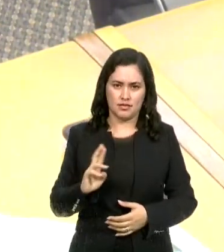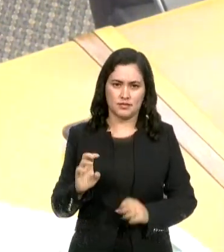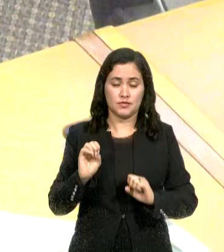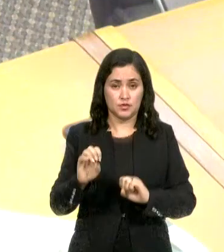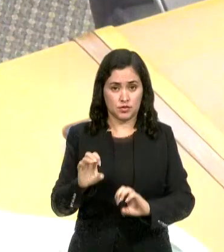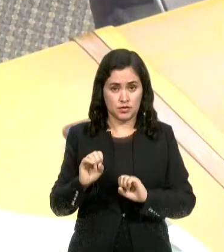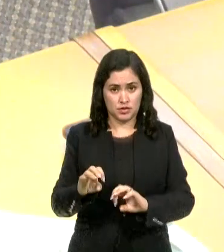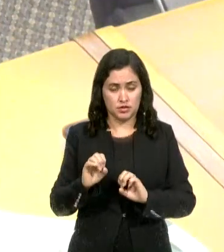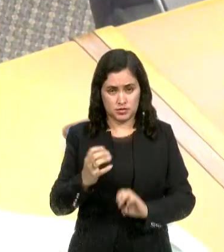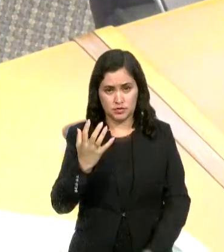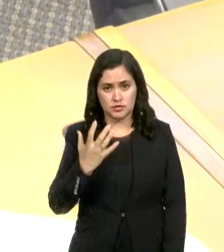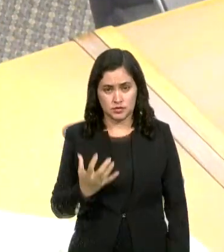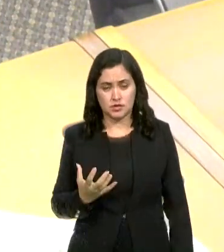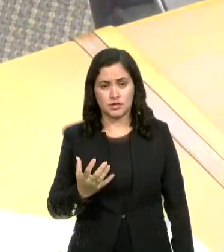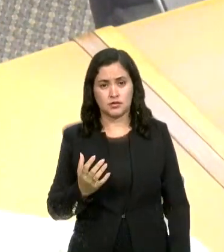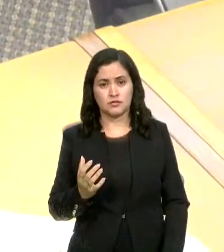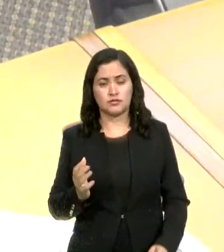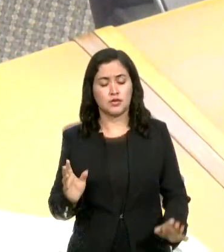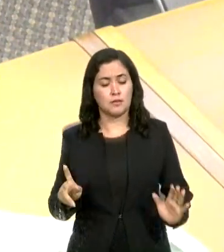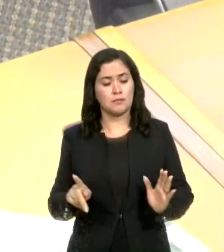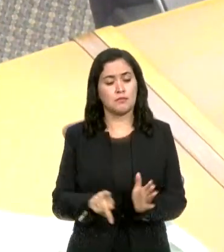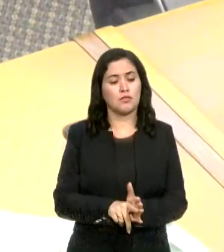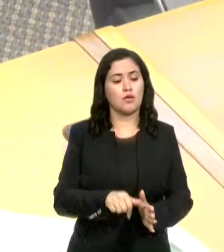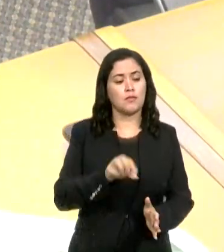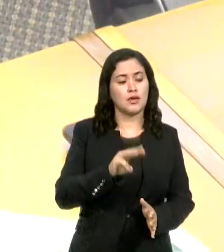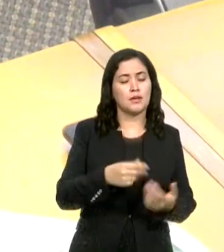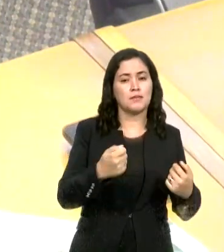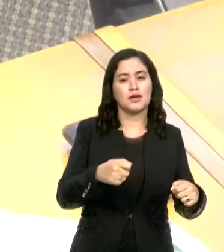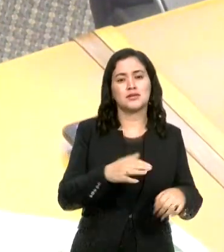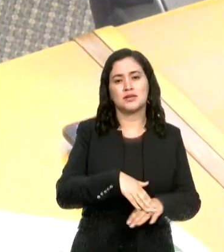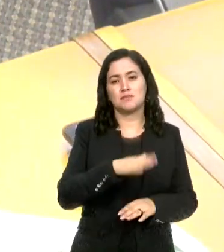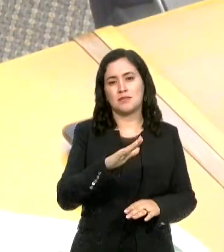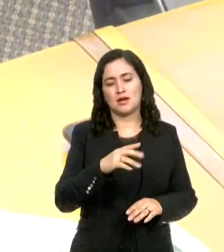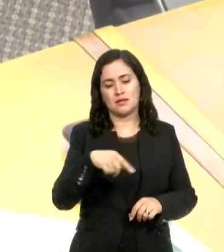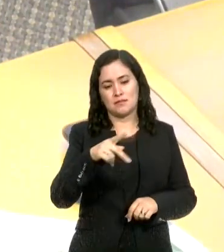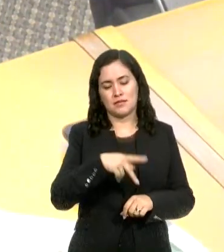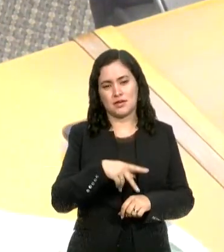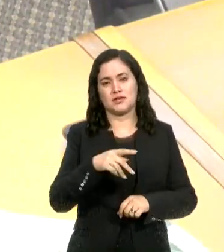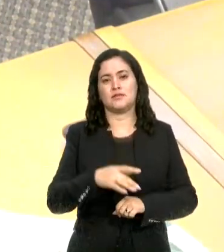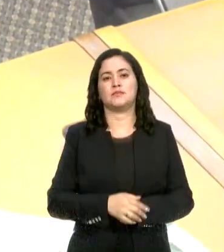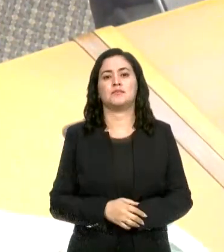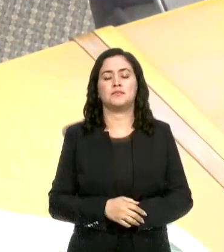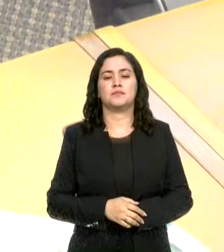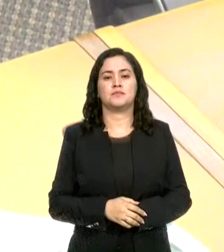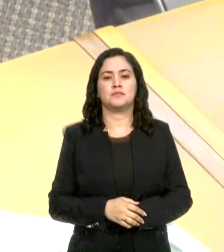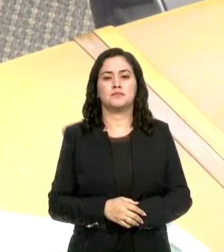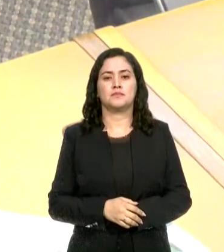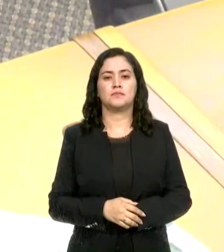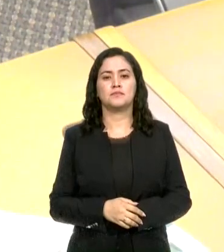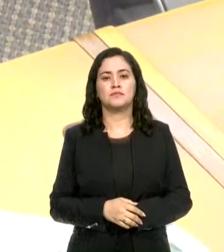quem mais precisa no nosso país. E finalizo